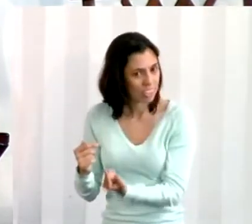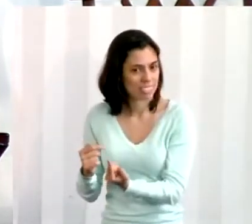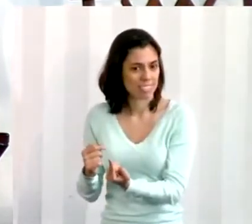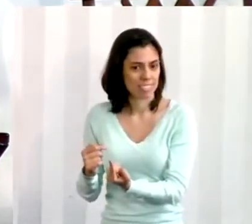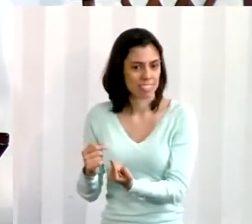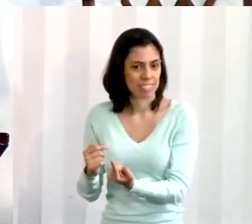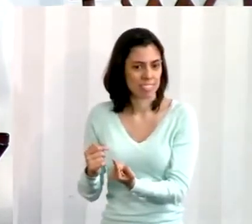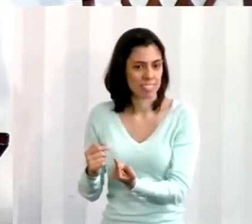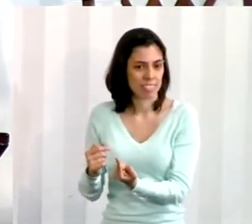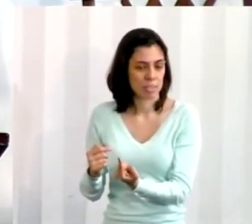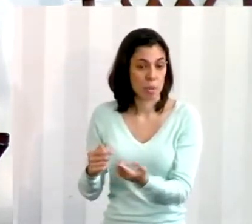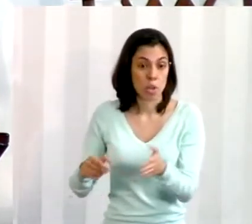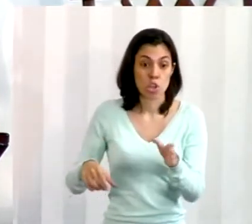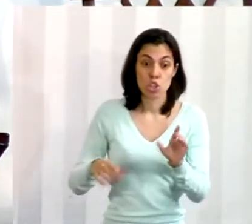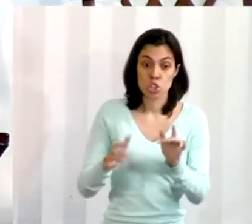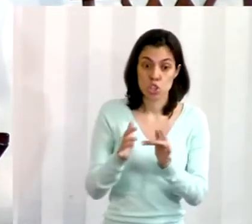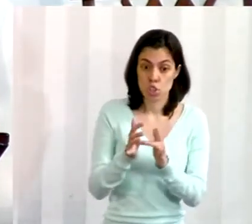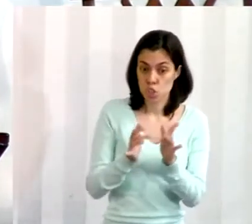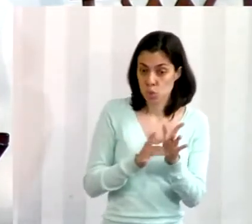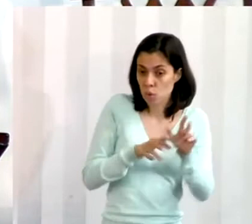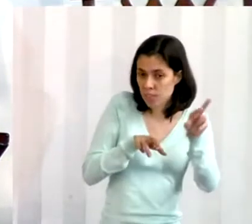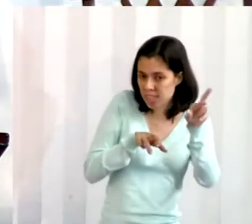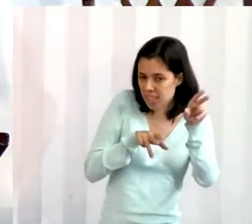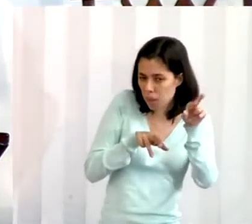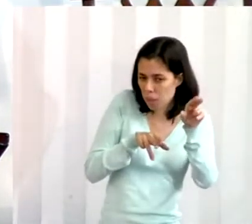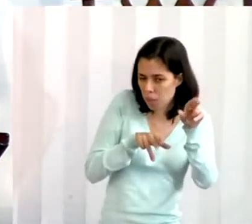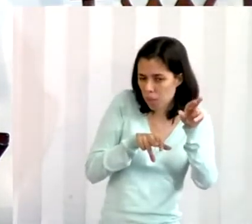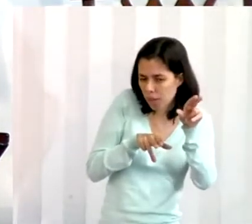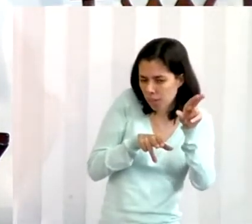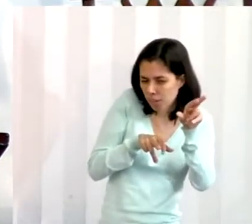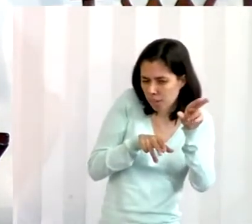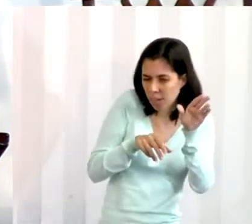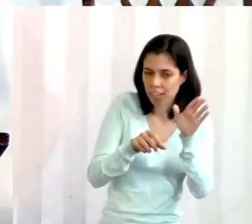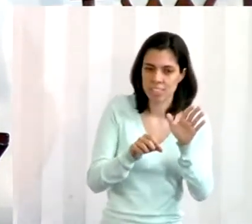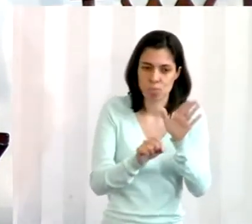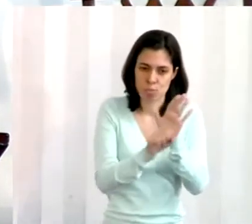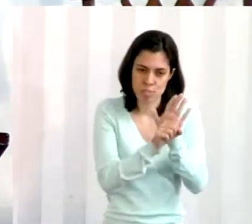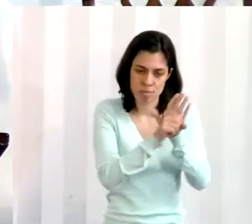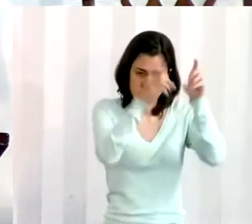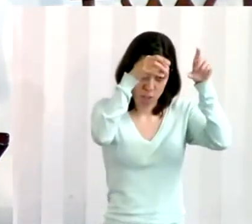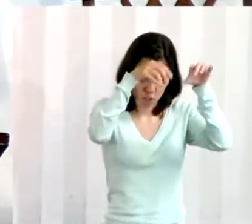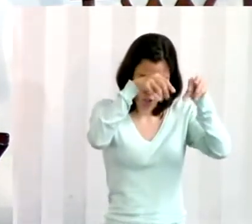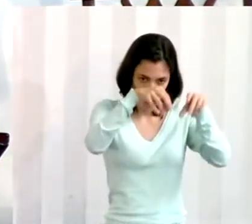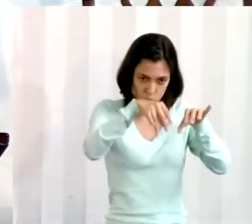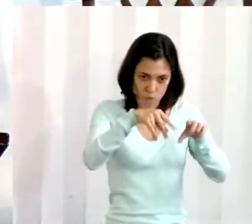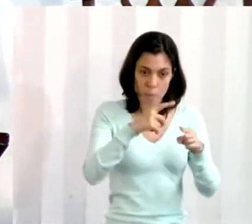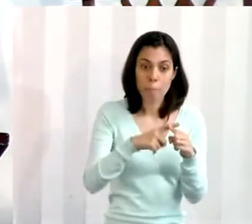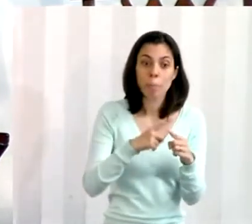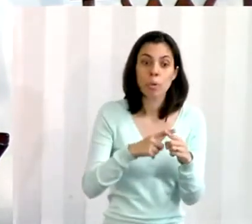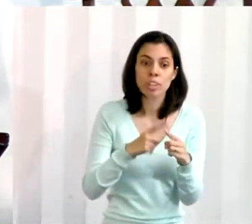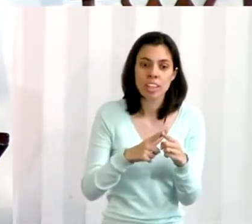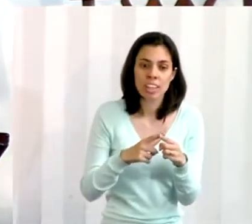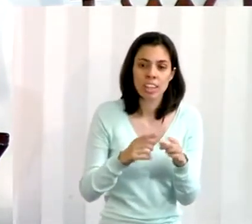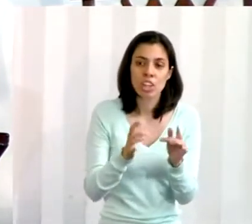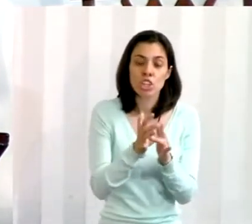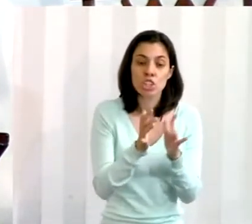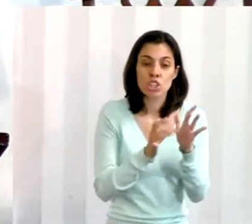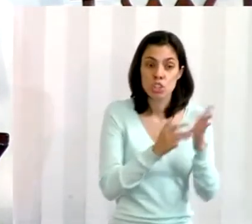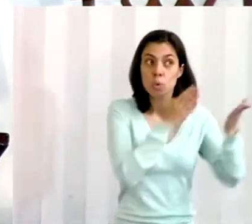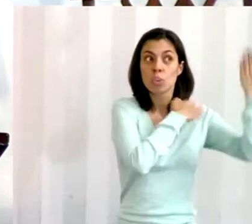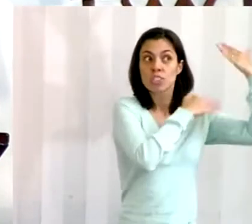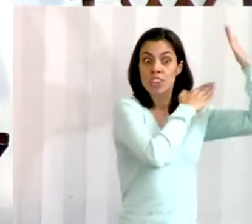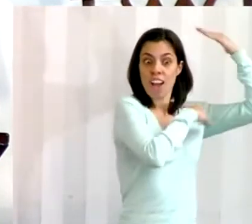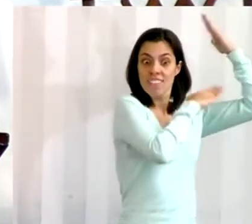semeava dentro da chuva, passava por um tempo de frio intenso, mas ele sabia que